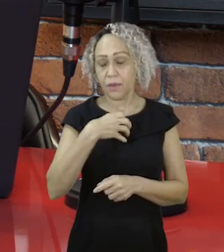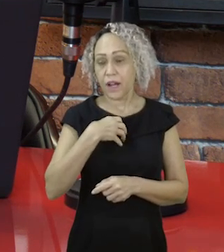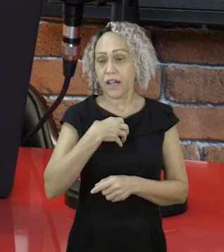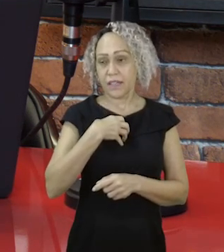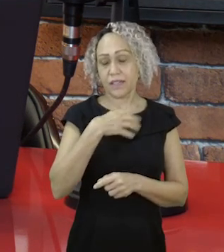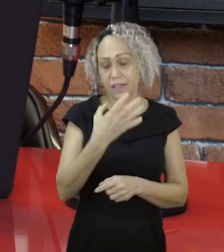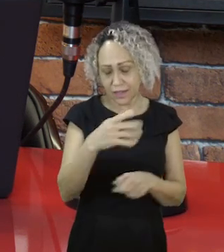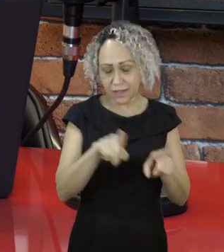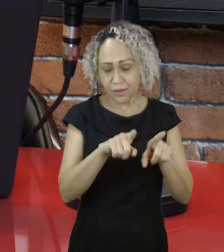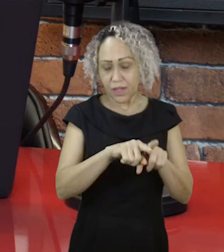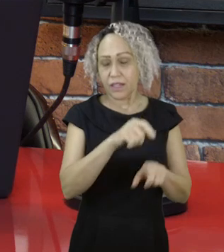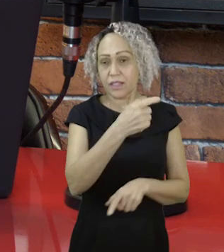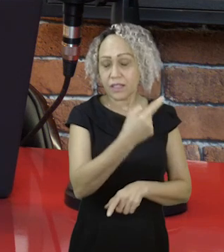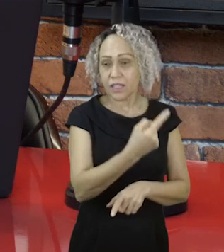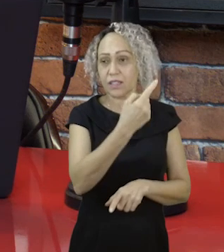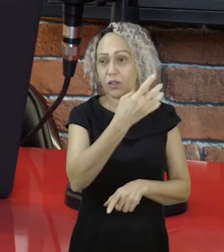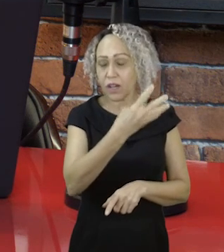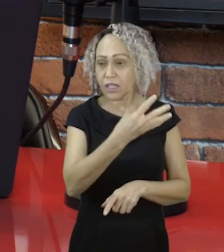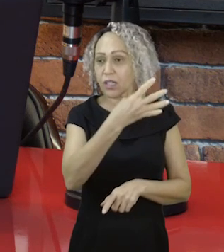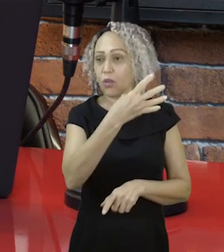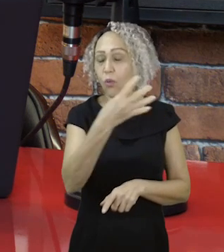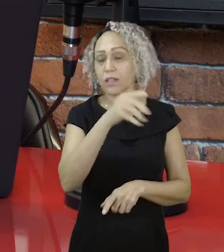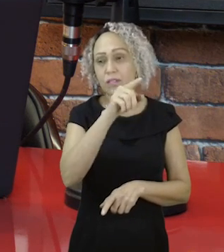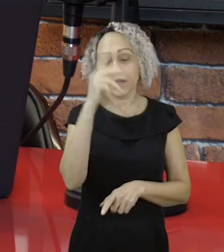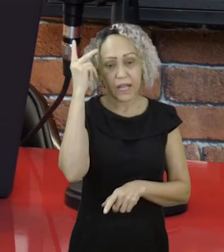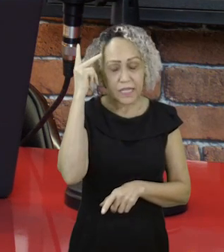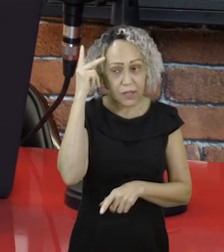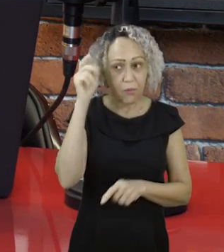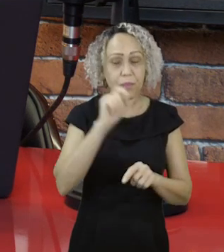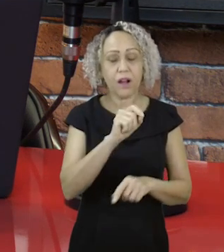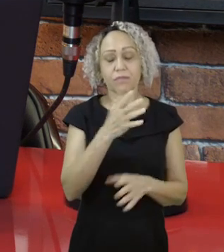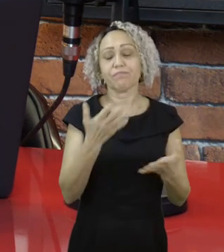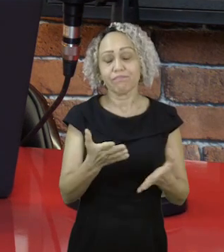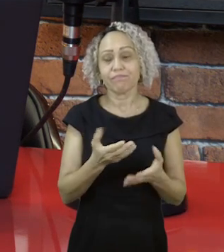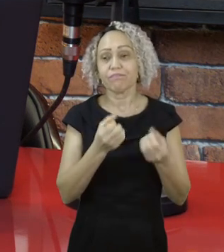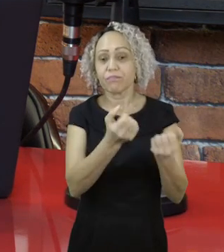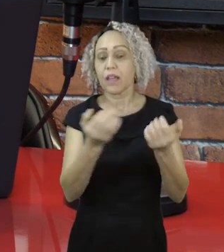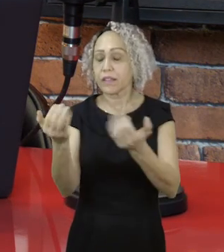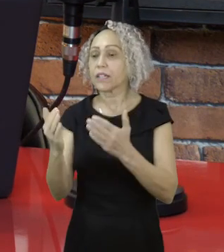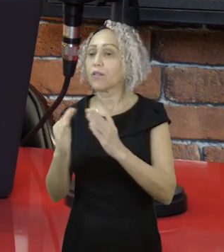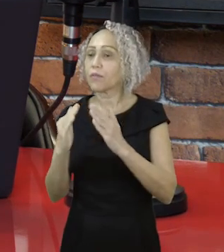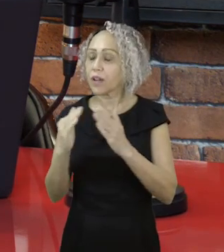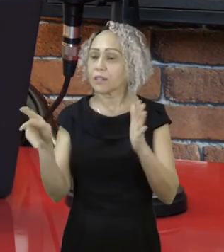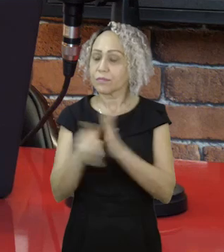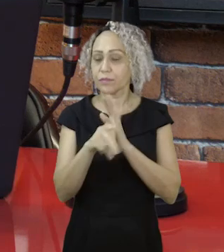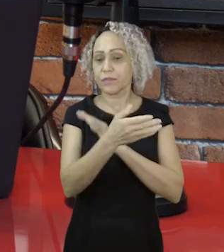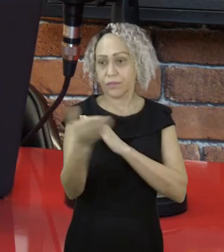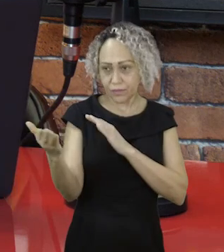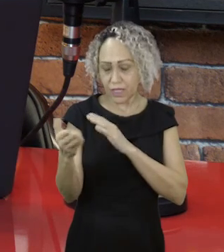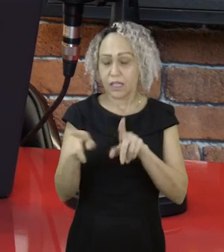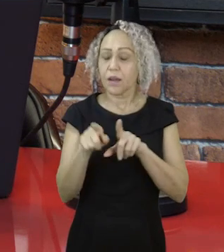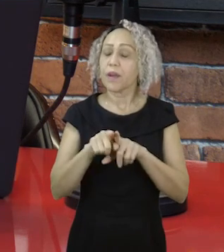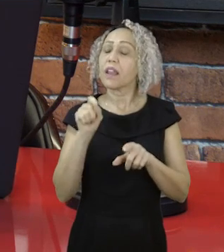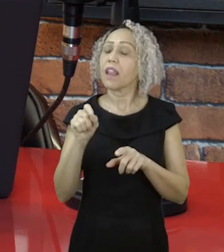e 144 em Santo Antônio da Posse, em São Paulo. No mesmo evento, o presidente anunciou a criação de Institutos